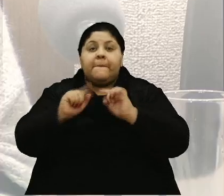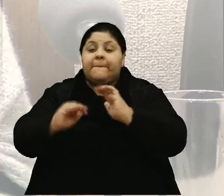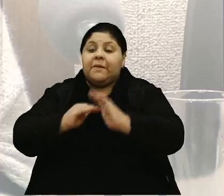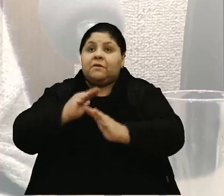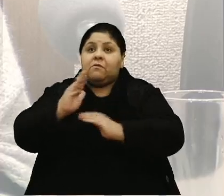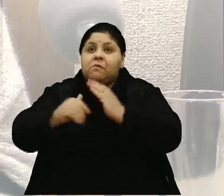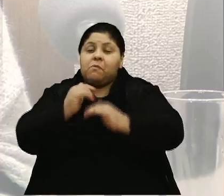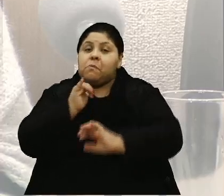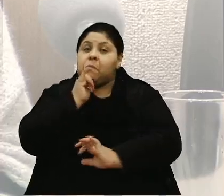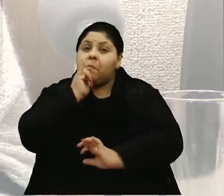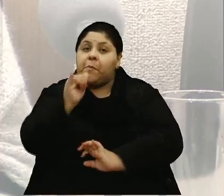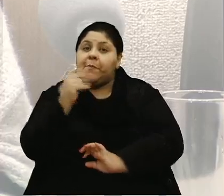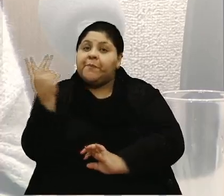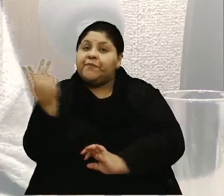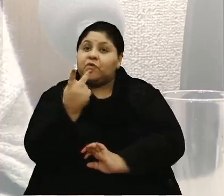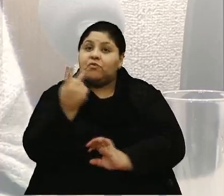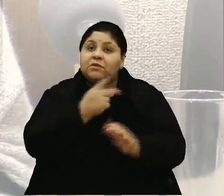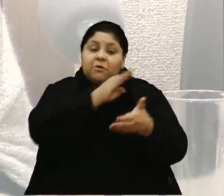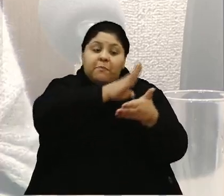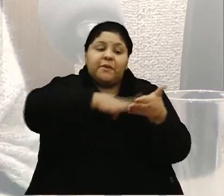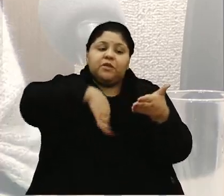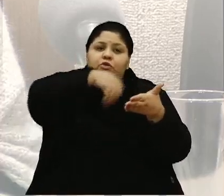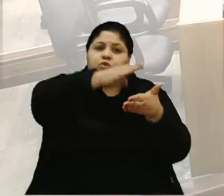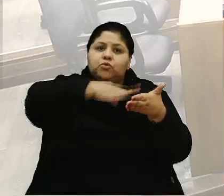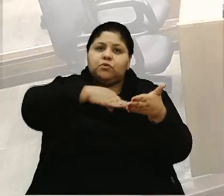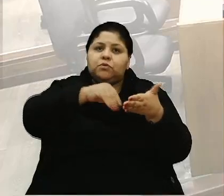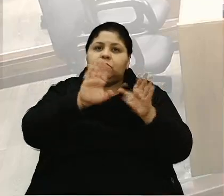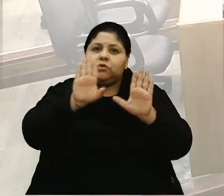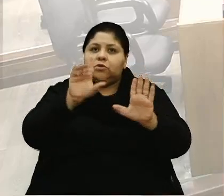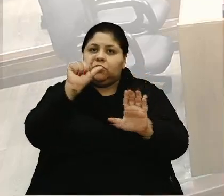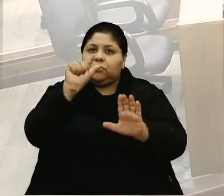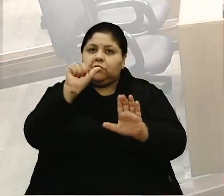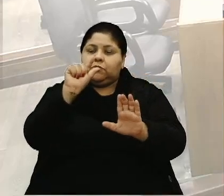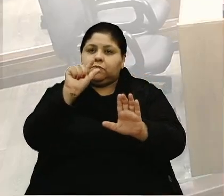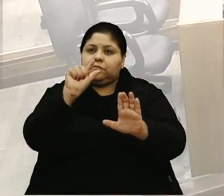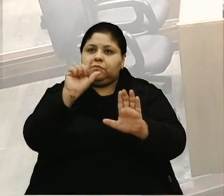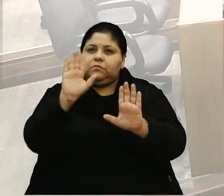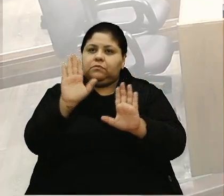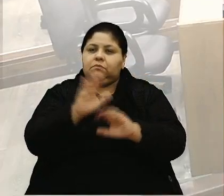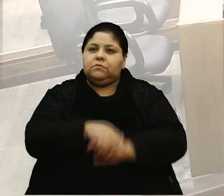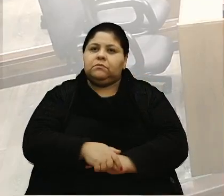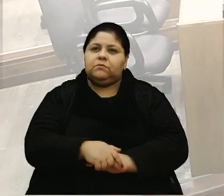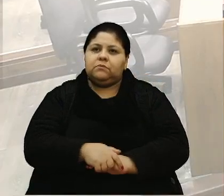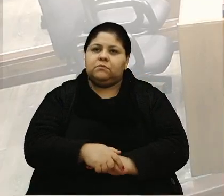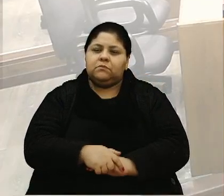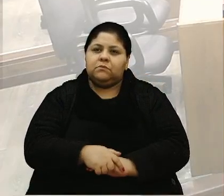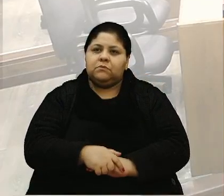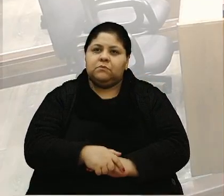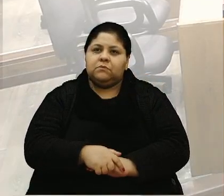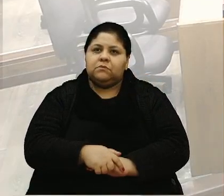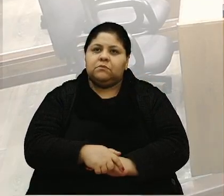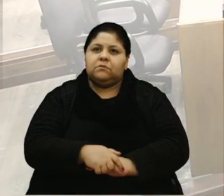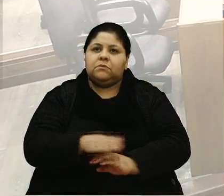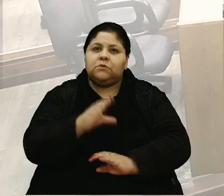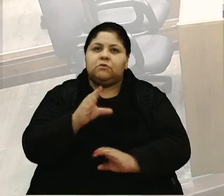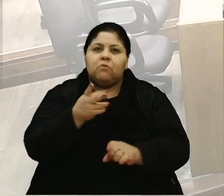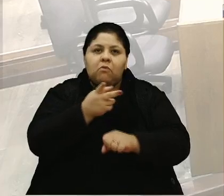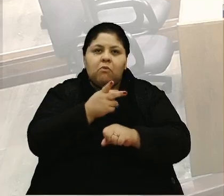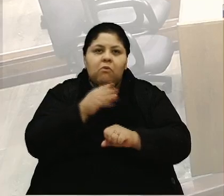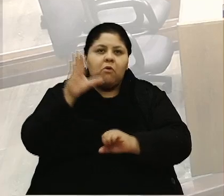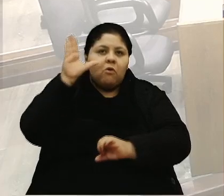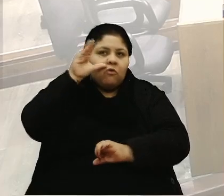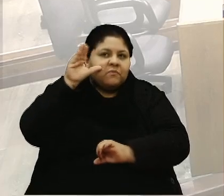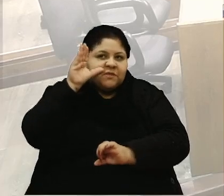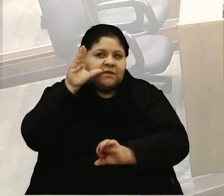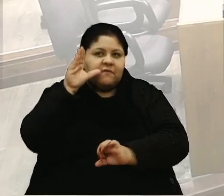senhor falou foram 2 pinturas. Só um minutinho, vereadora Gladys, só um minutinho, pois não? Verificação de quórum, por gentileza.